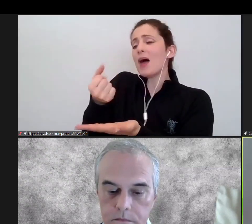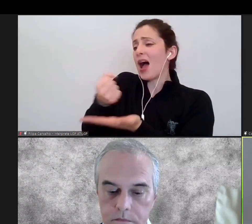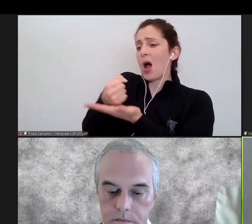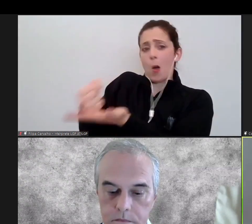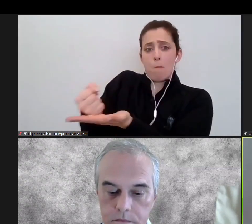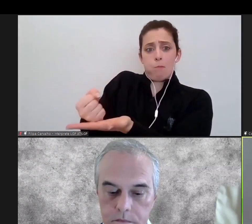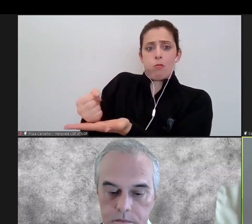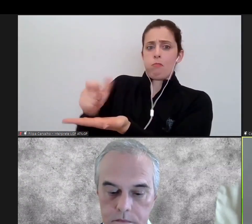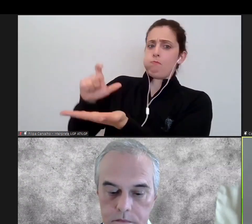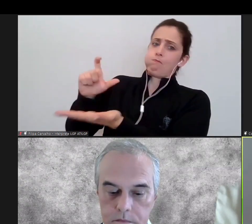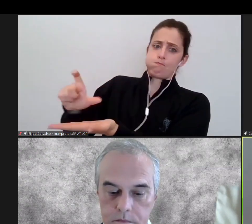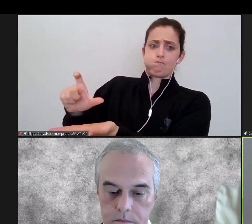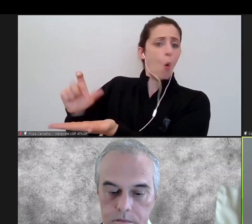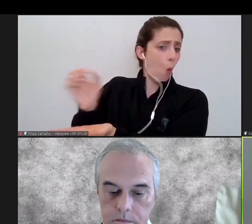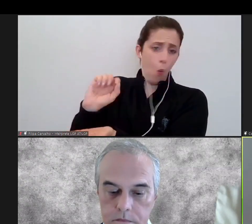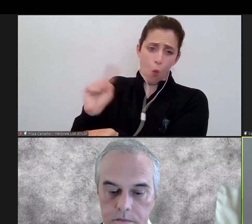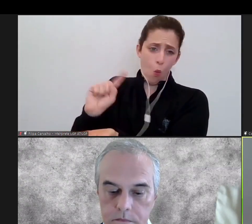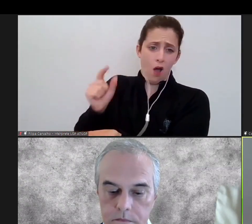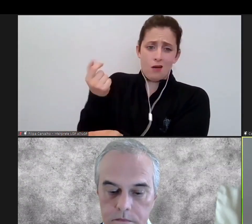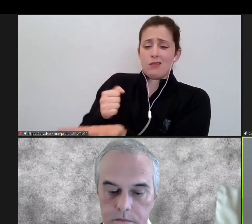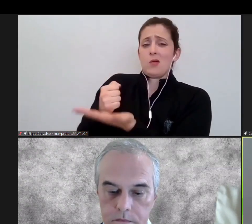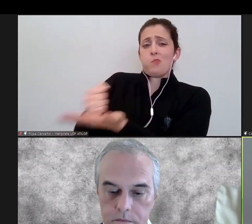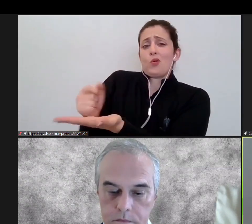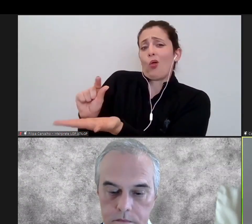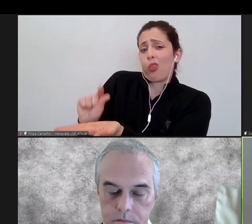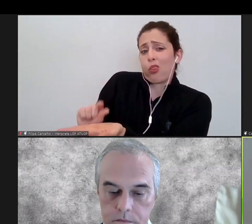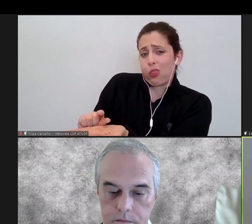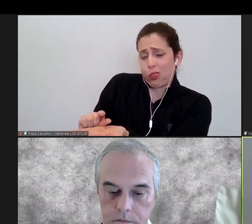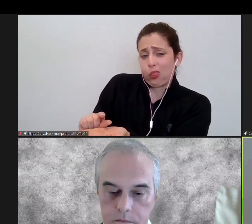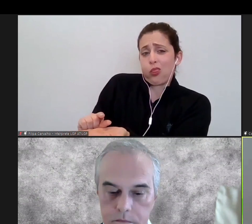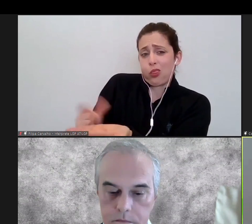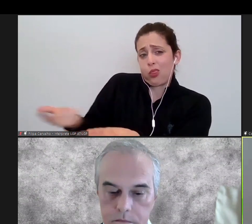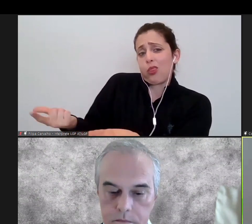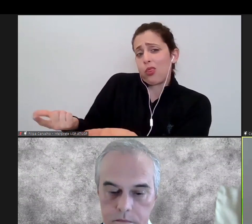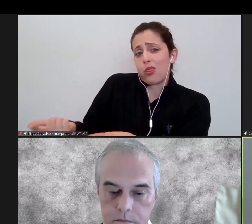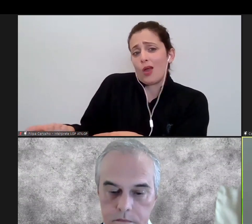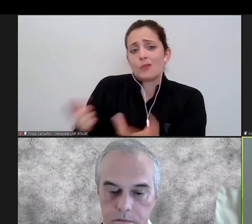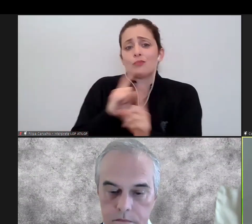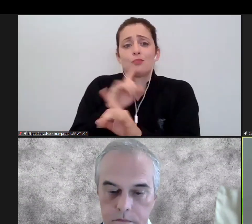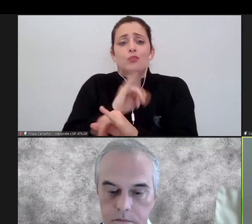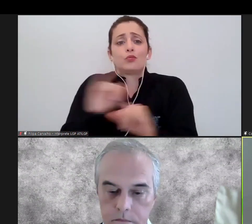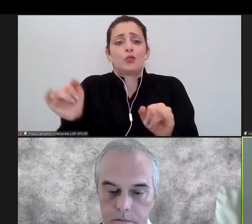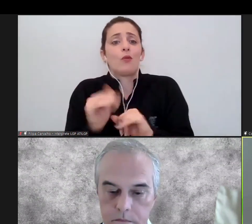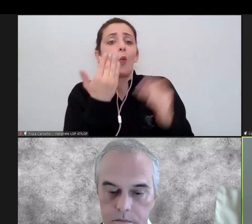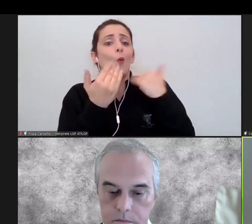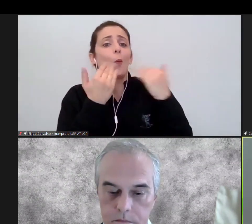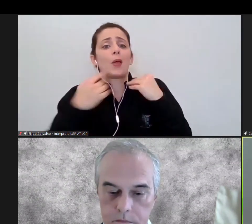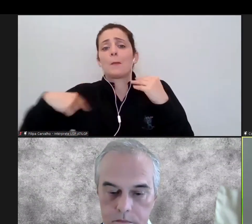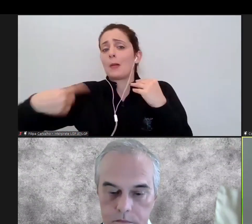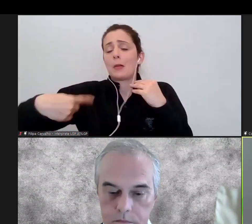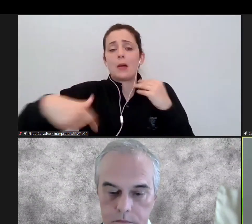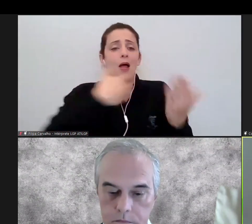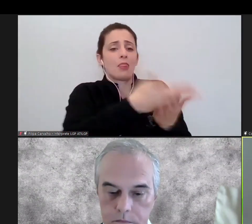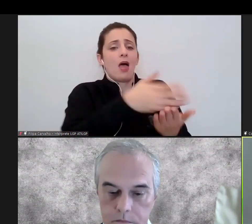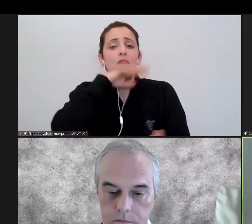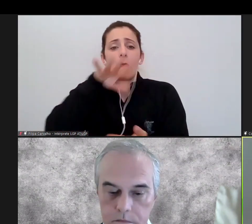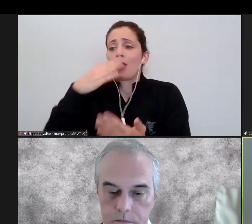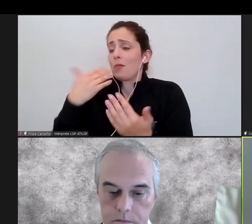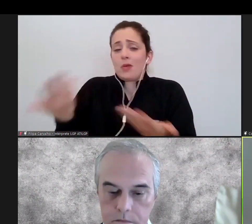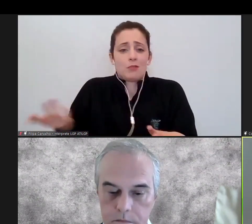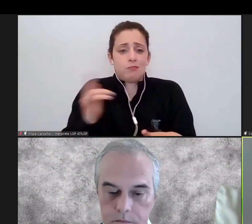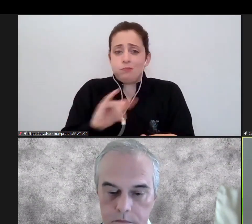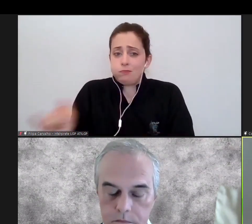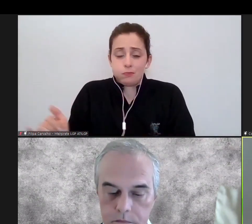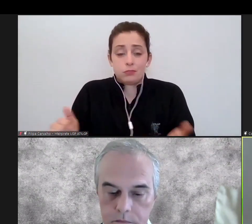de abdicar de ir trabalhar, porque o que dão não é suficiente para pôr comida na mesa, não é, ao final do dia, e também não são adequados àquelas que são